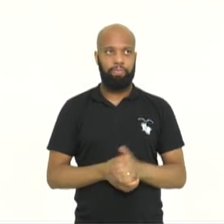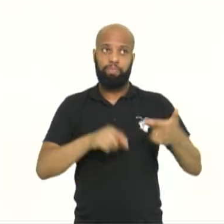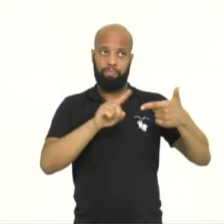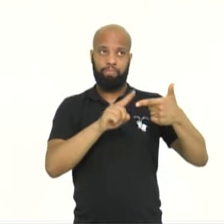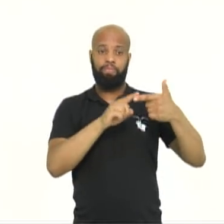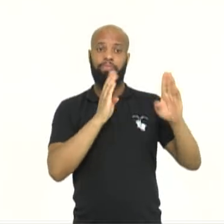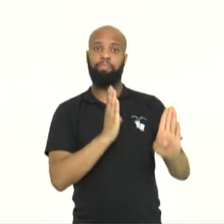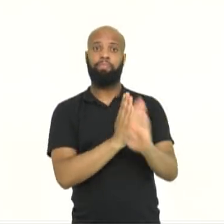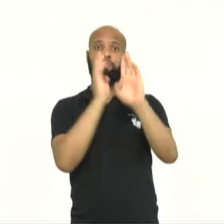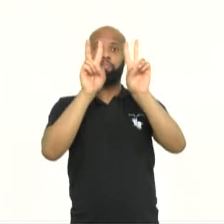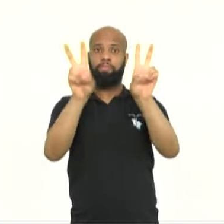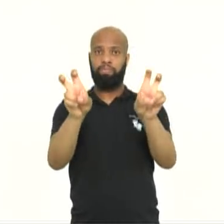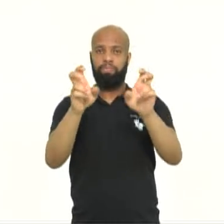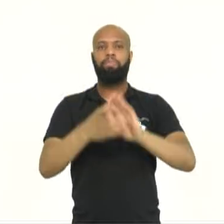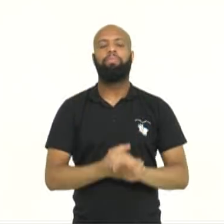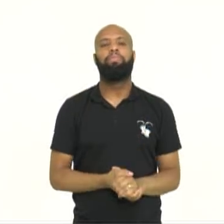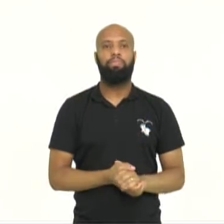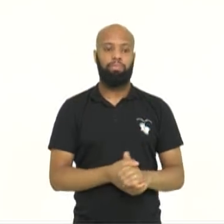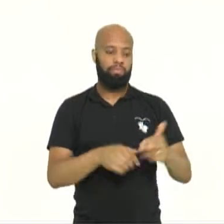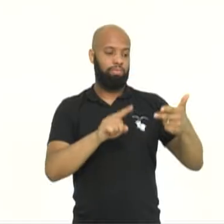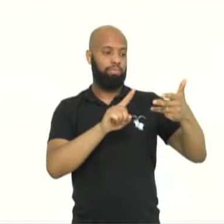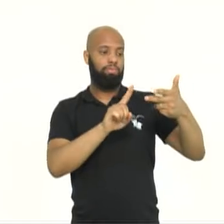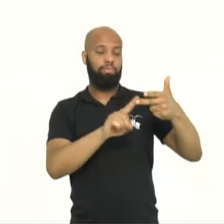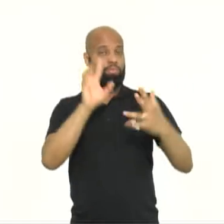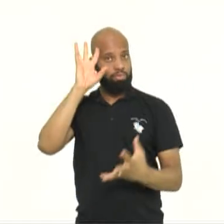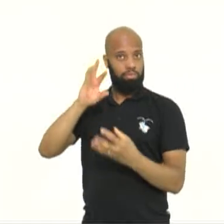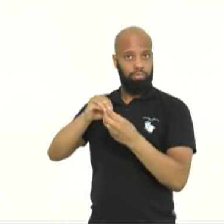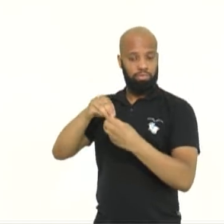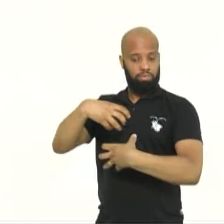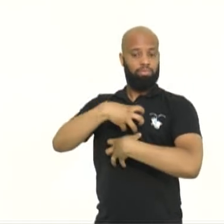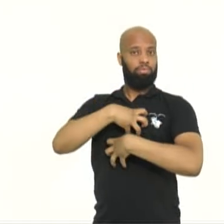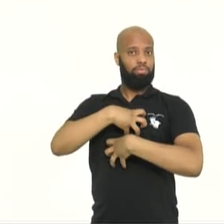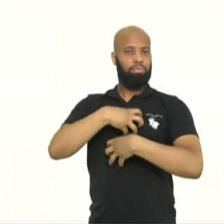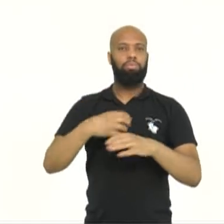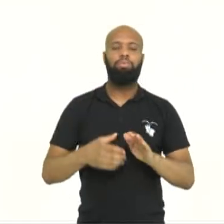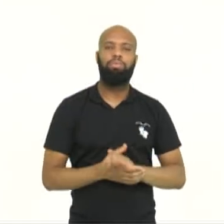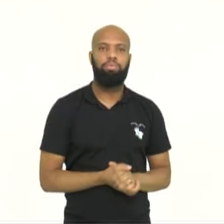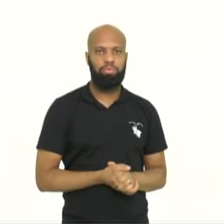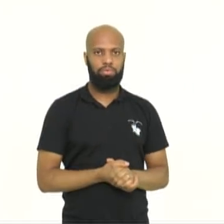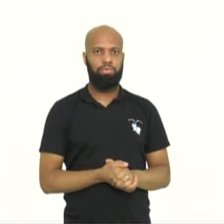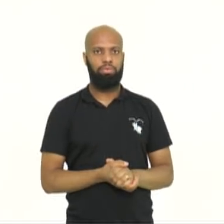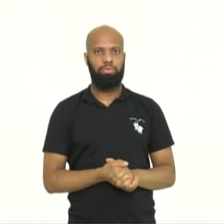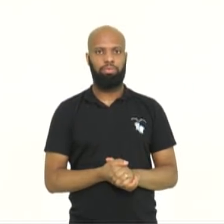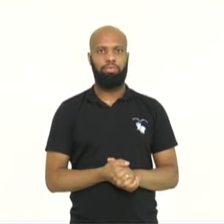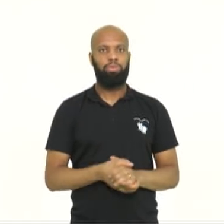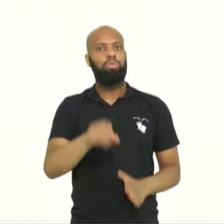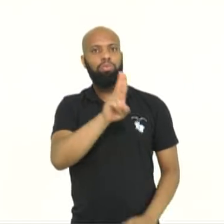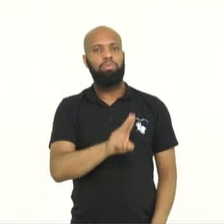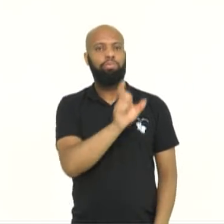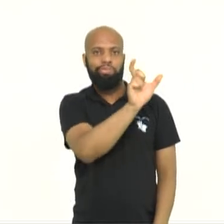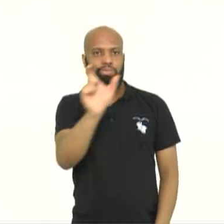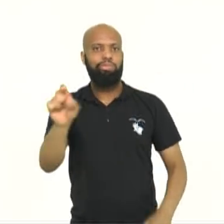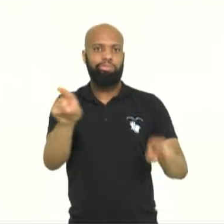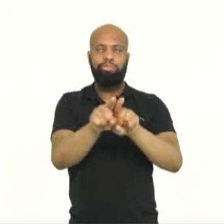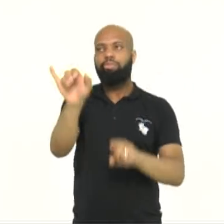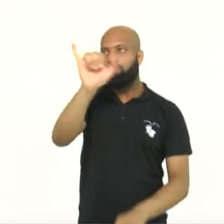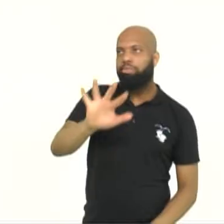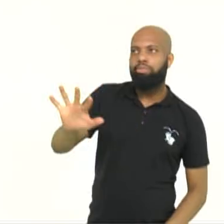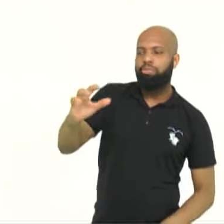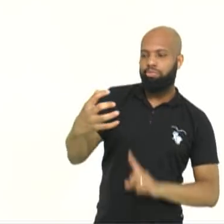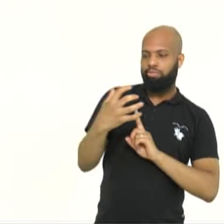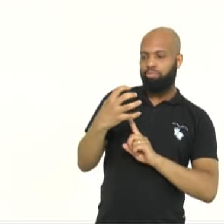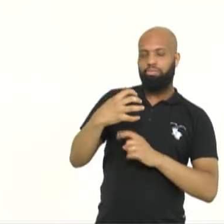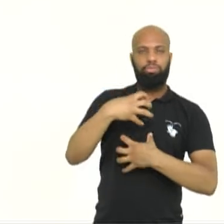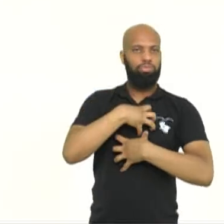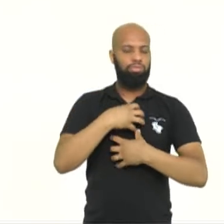Nós identificamos o tema, compreendemos os efeitos, né, de sentido criados pelo uso de palavras e expressões dentro